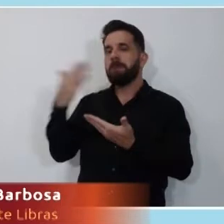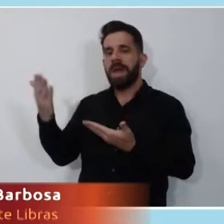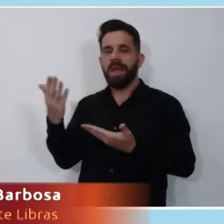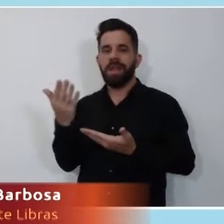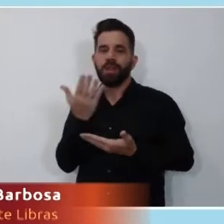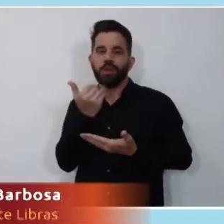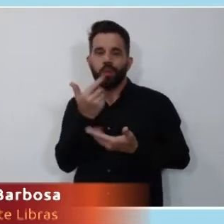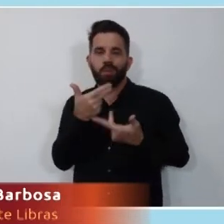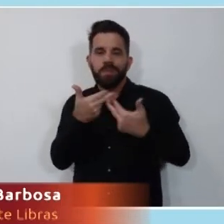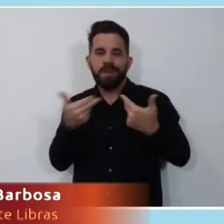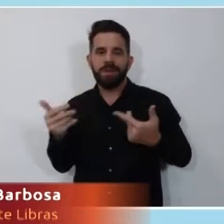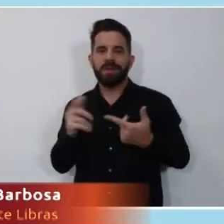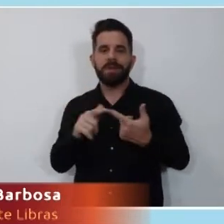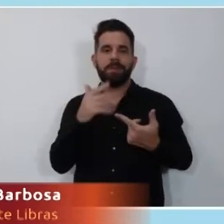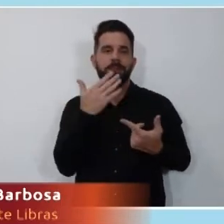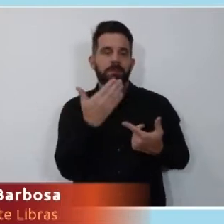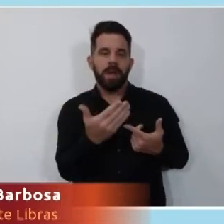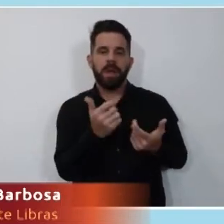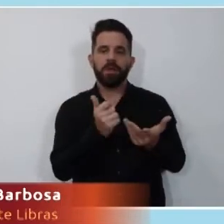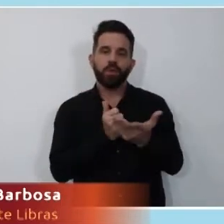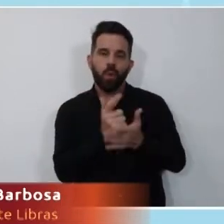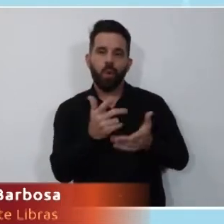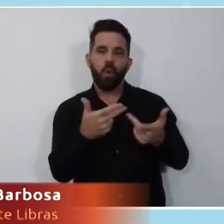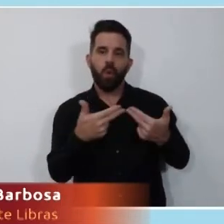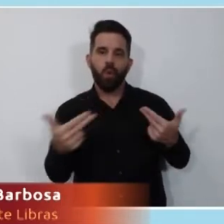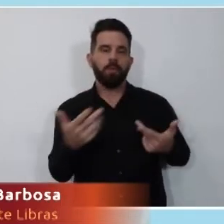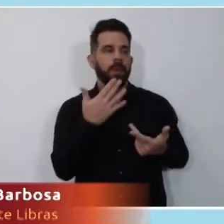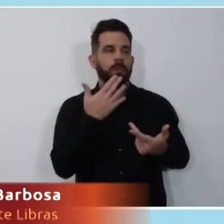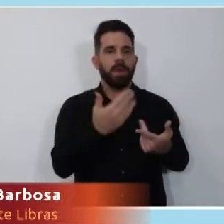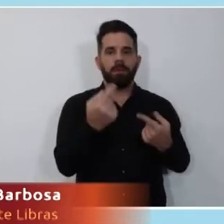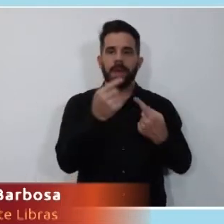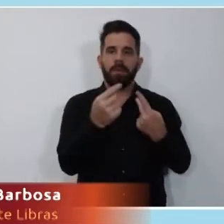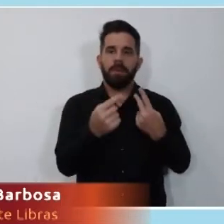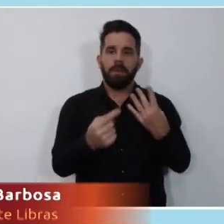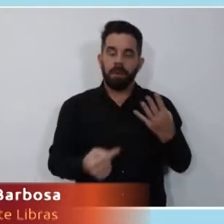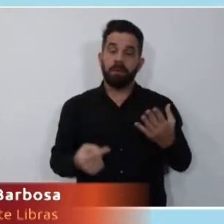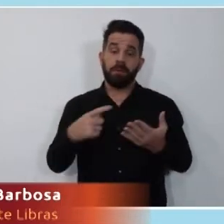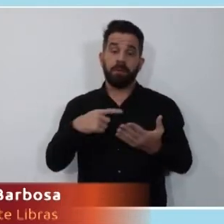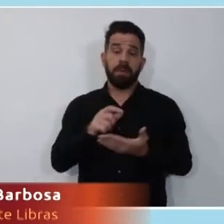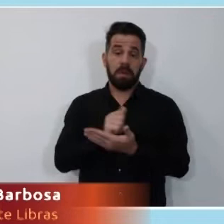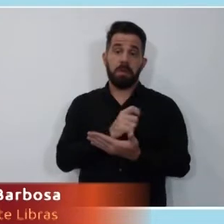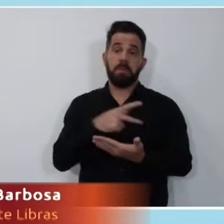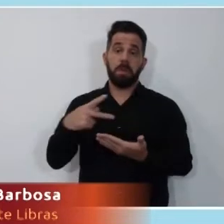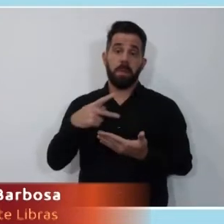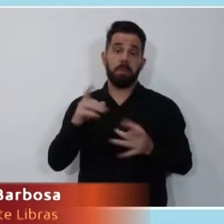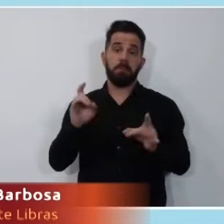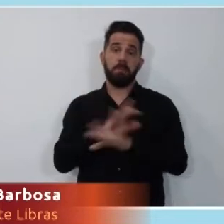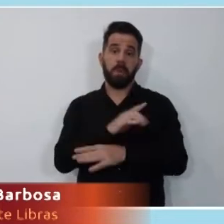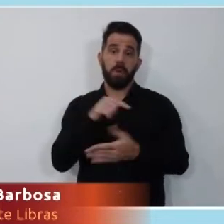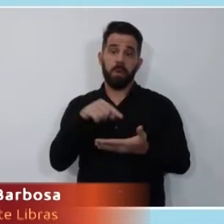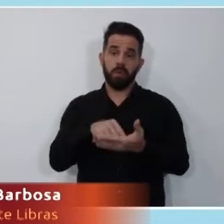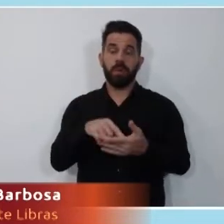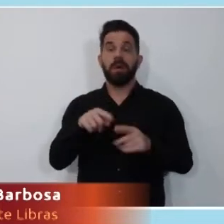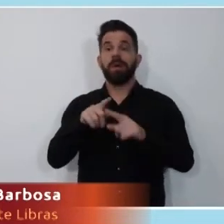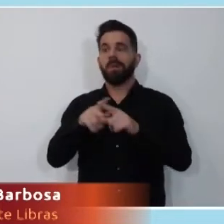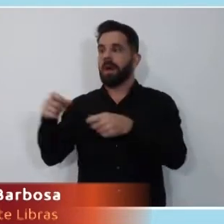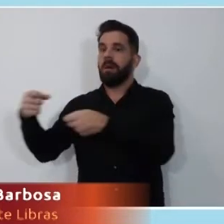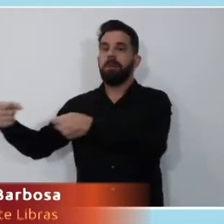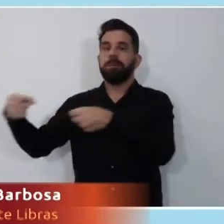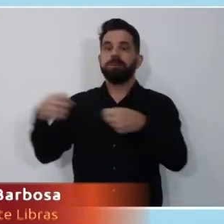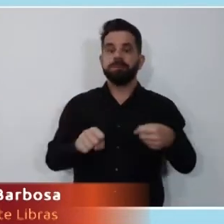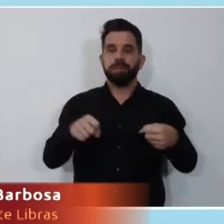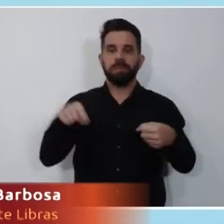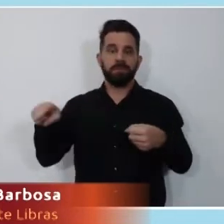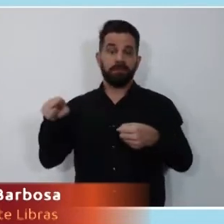teria que regular mais, né? Talvez restringir mais esse tipo de serviços, e vai causar ter um impacto na questão de empregos,